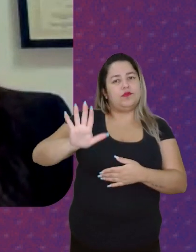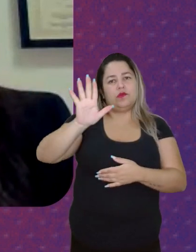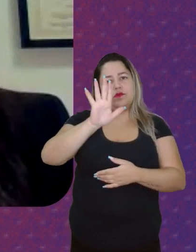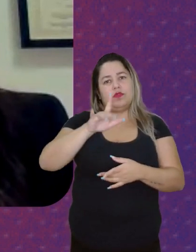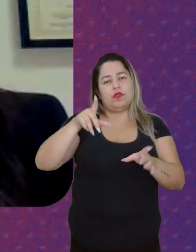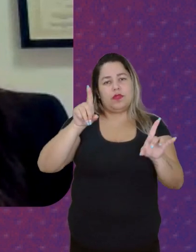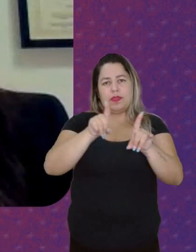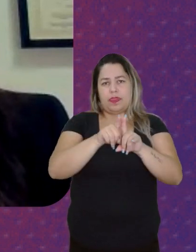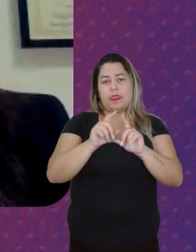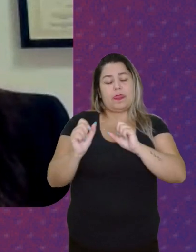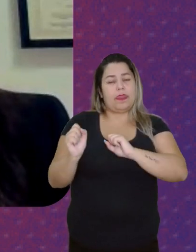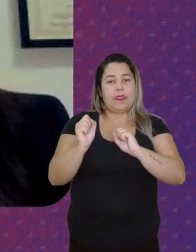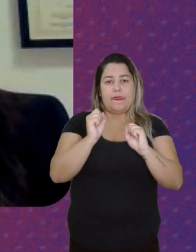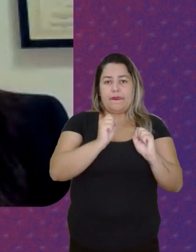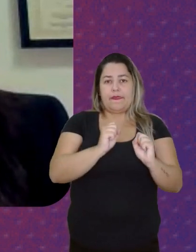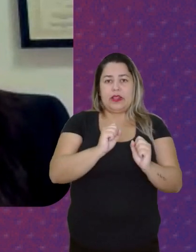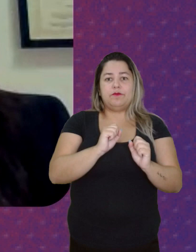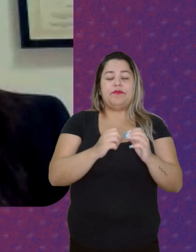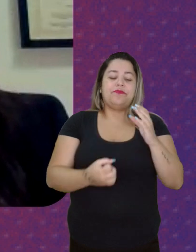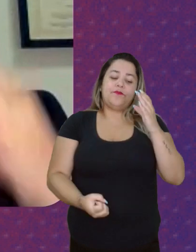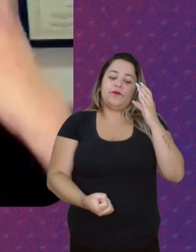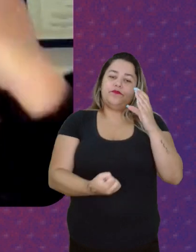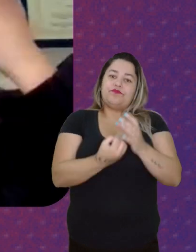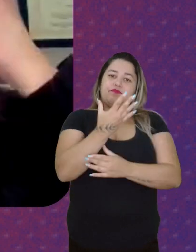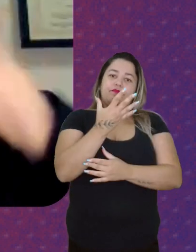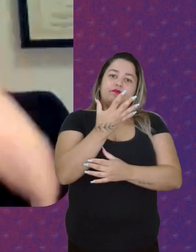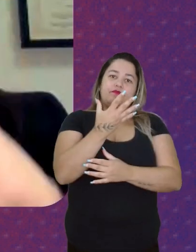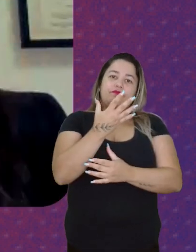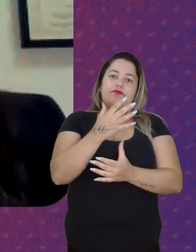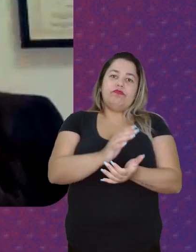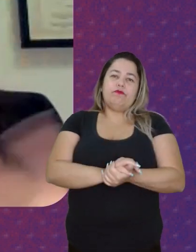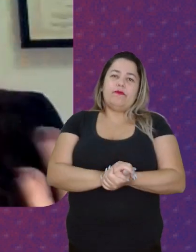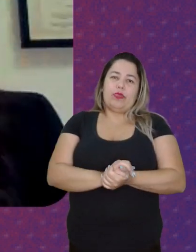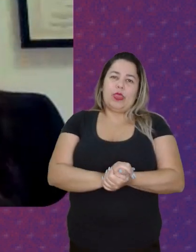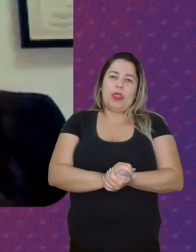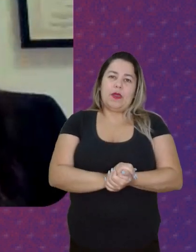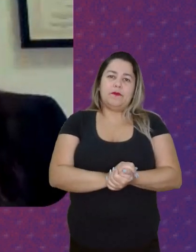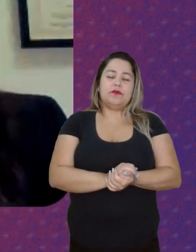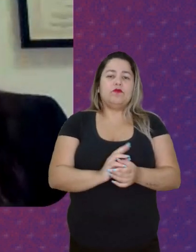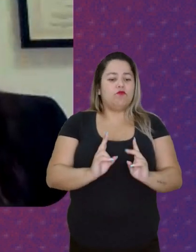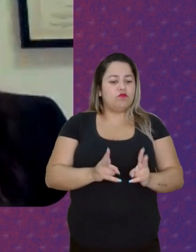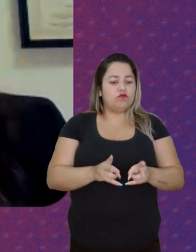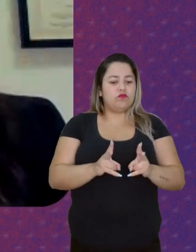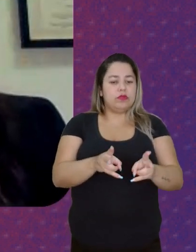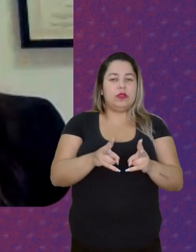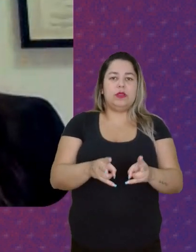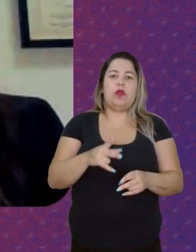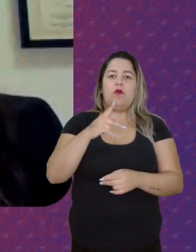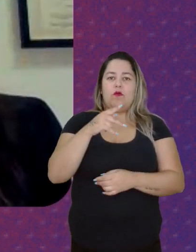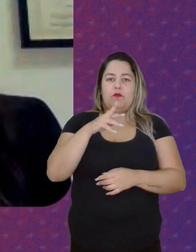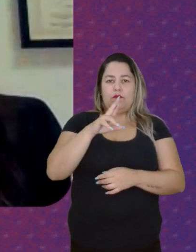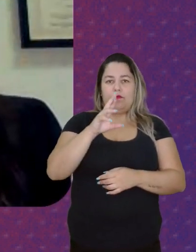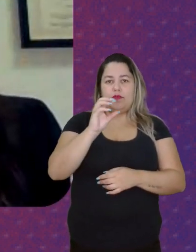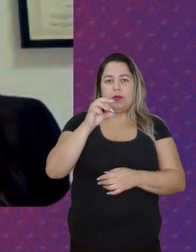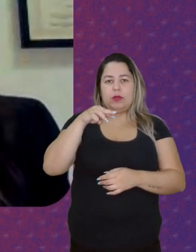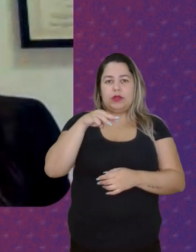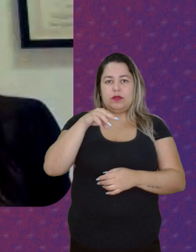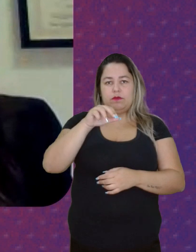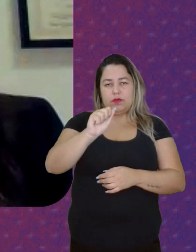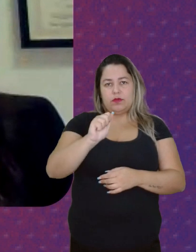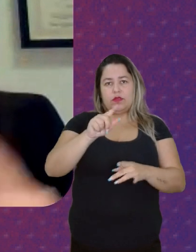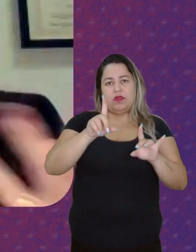partidos, possam criar e manter programas de difusão